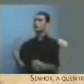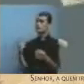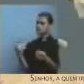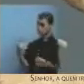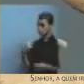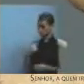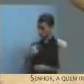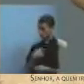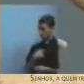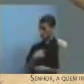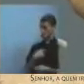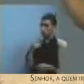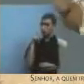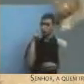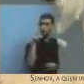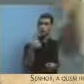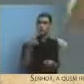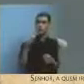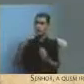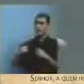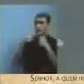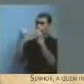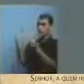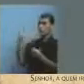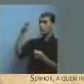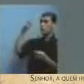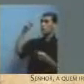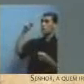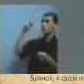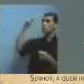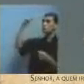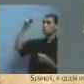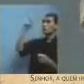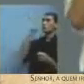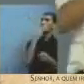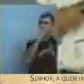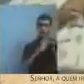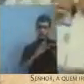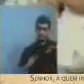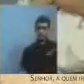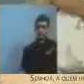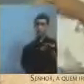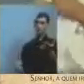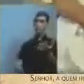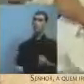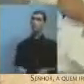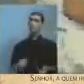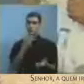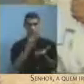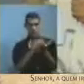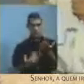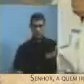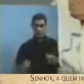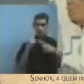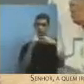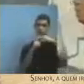meio da humanidade como aquele único que pode nos dar a paz. Por isso São Lucas capítulo 24 e São